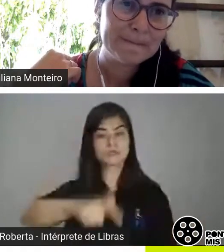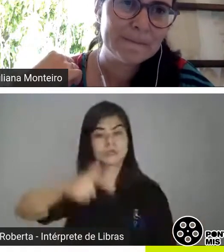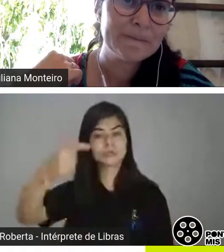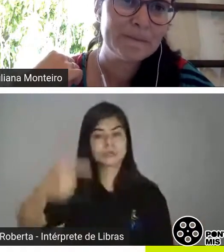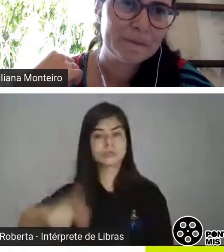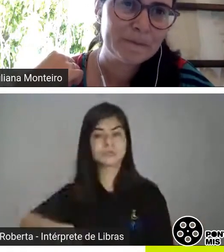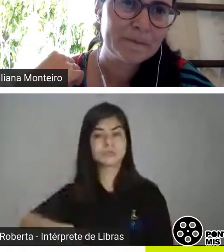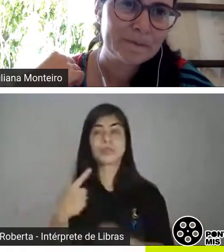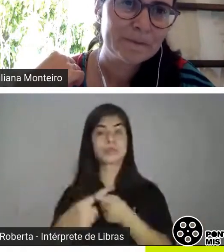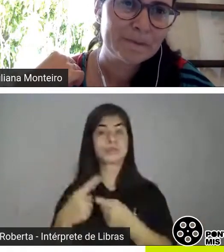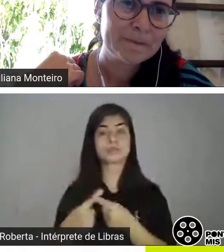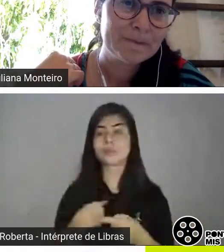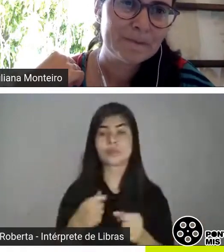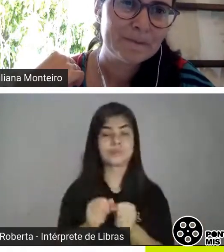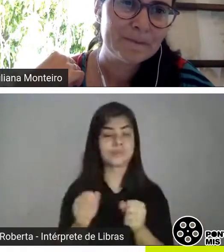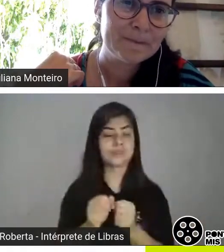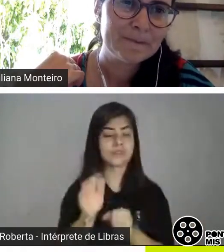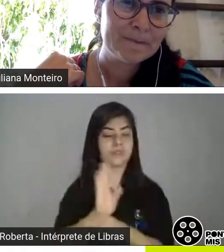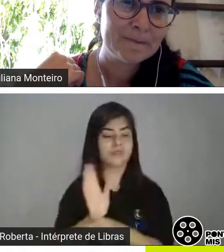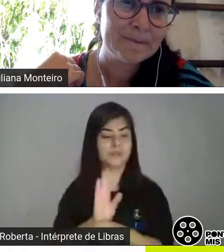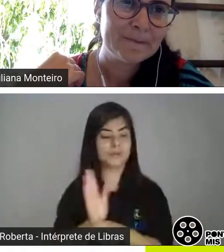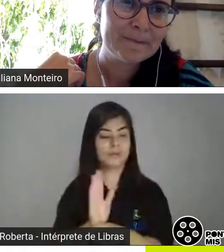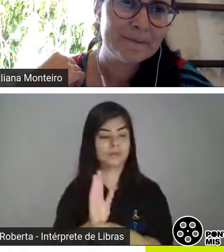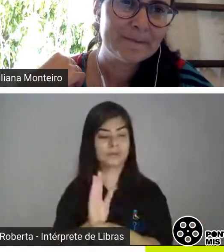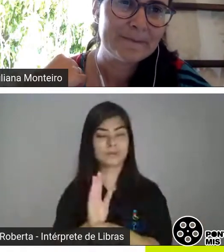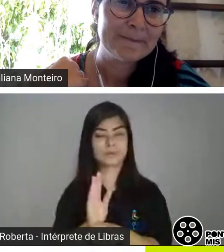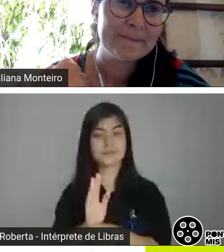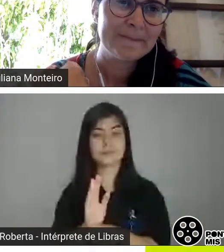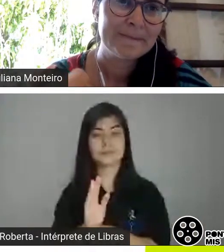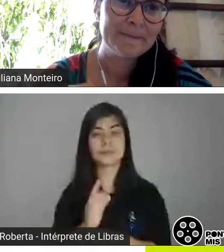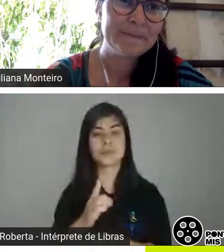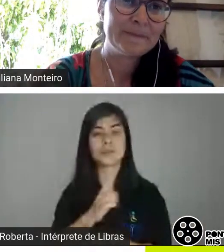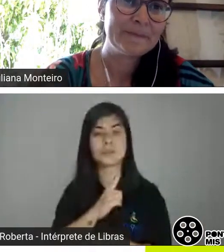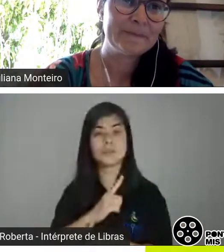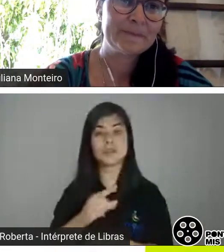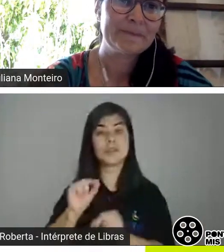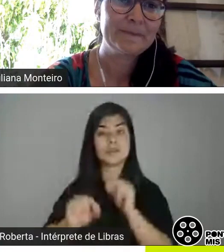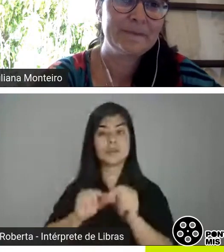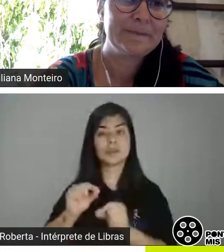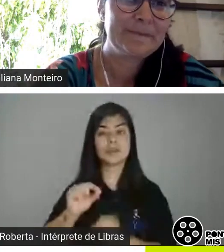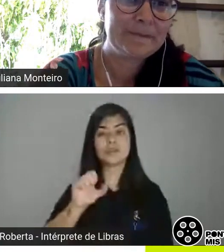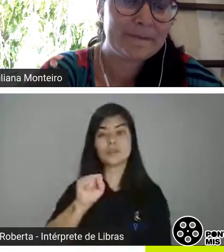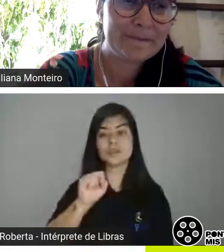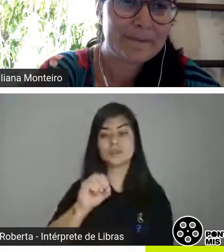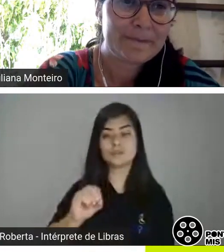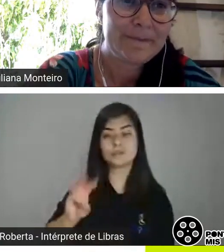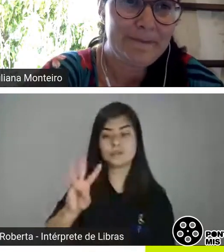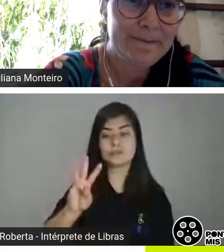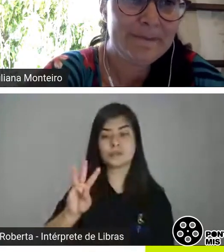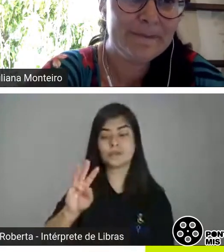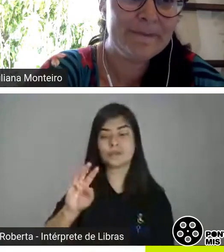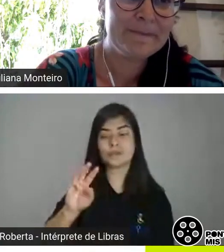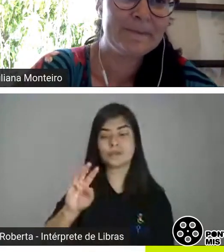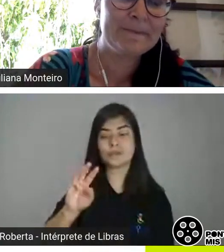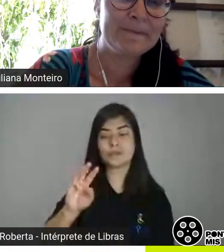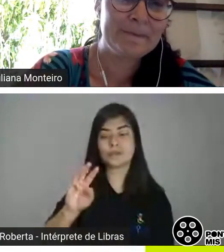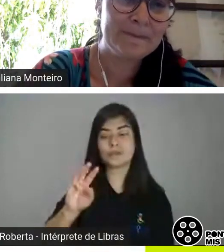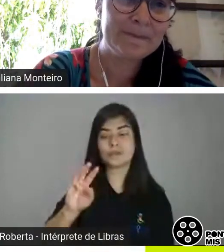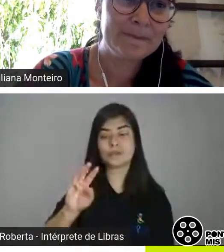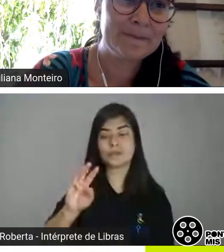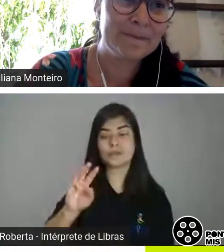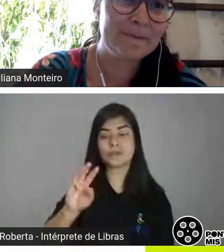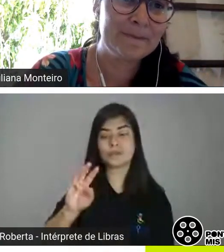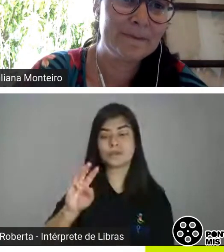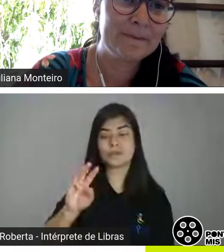fazer esse filme? Tem uma história que o Scorel conta, que eu gosto muito, do Saul Worth, que é um documentarista americano. Ele foi fazer